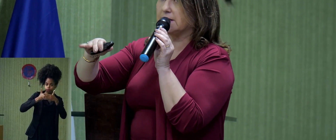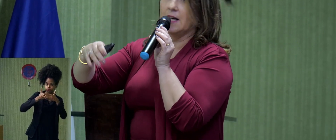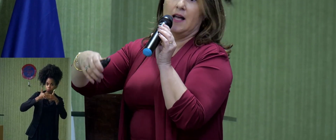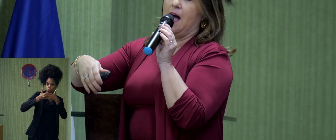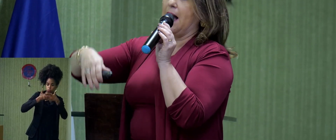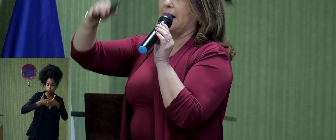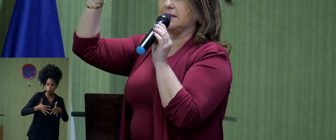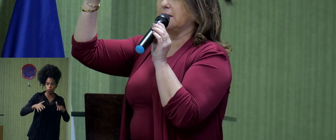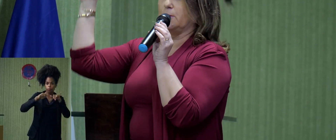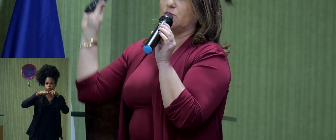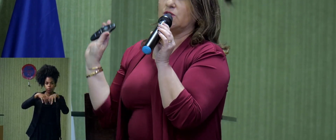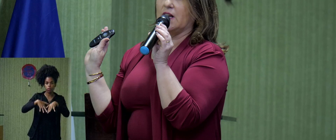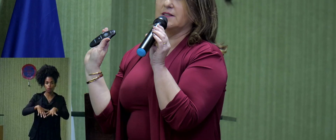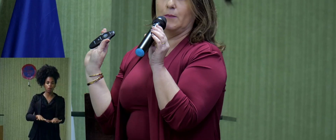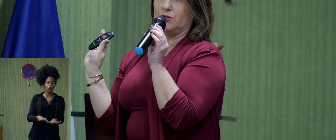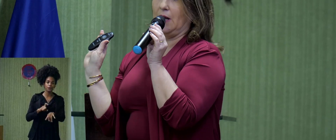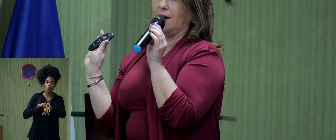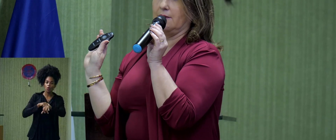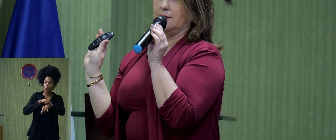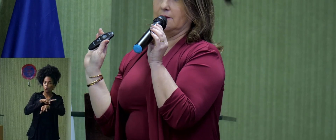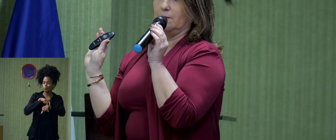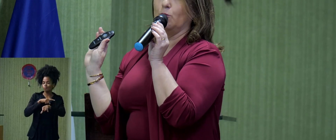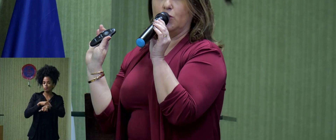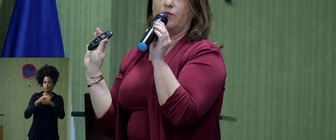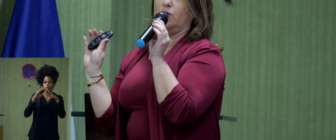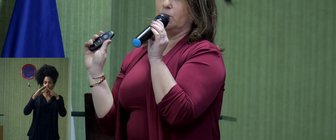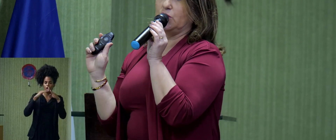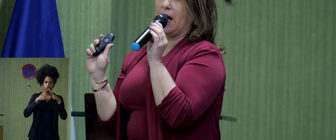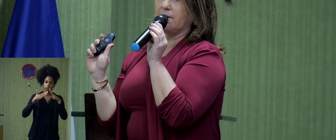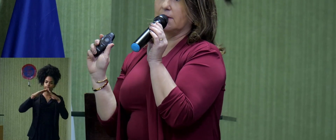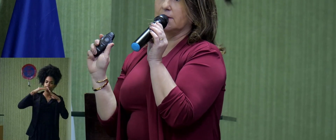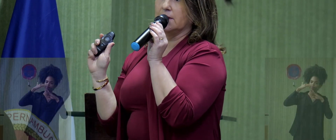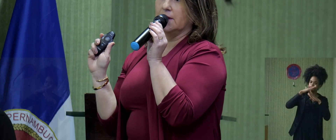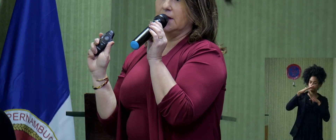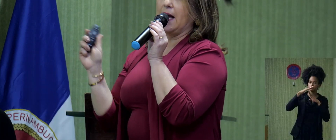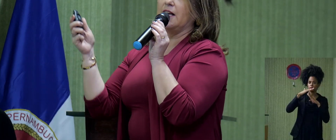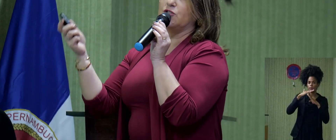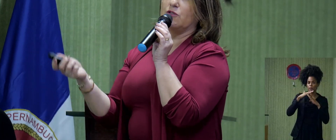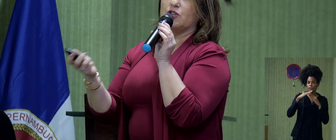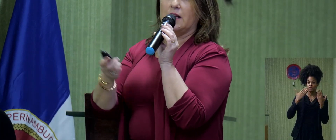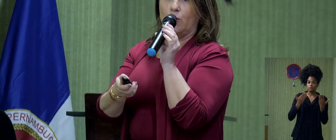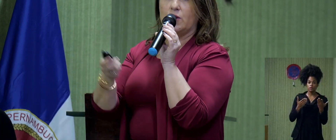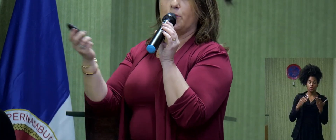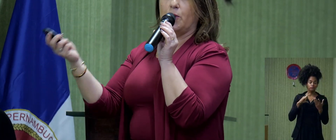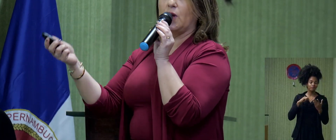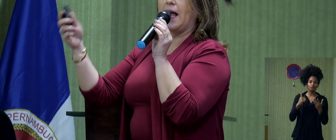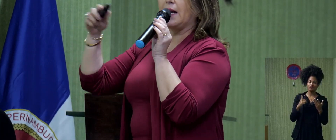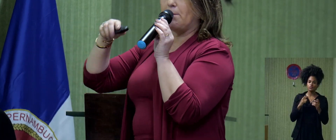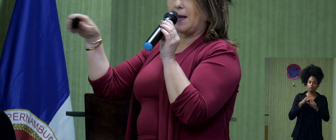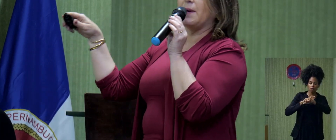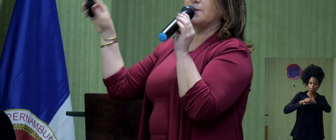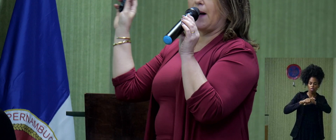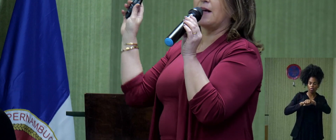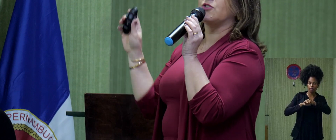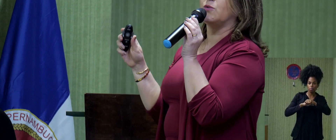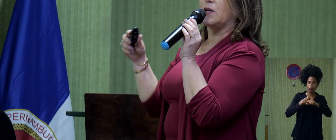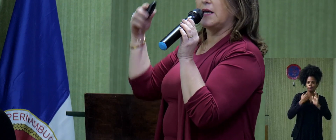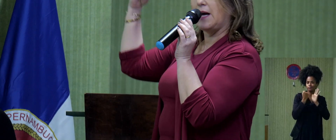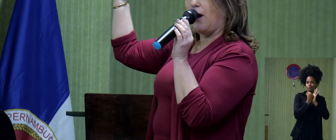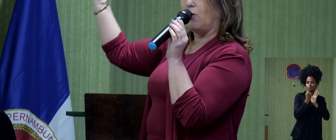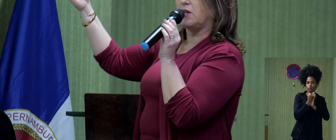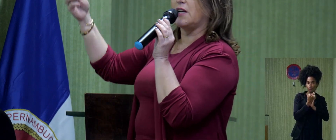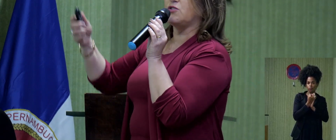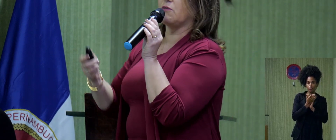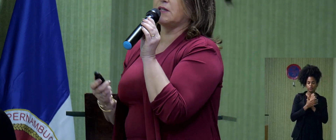horas a casa das pessoas ficasse embaixo da água muito volume de água e a região de Canoas e Porto Alegre é bem mais baixa do